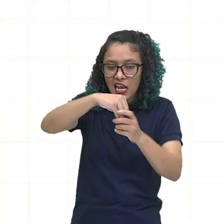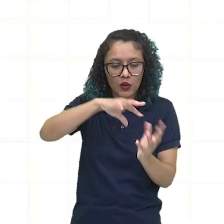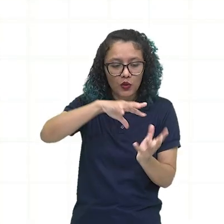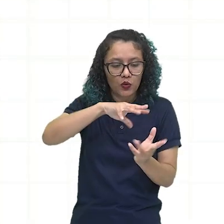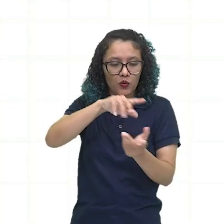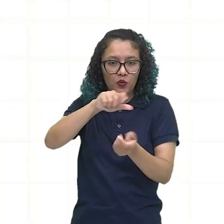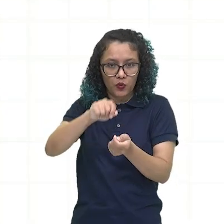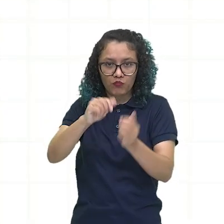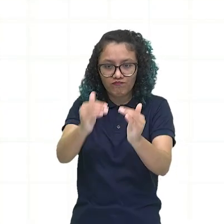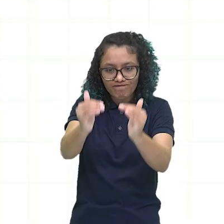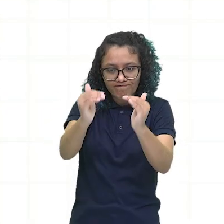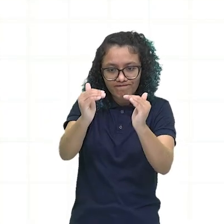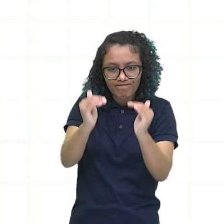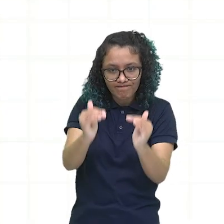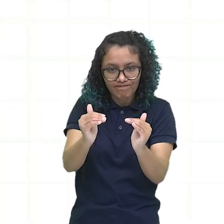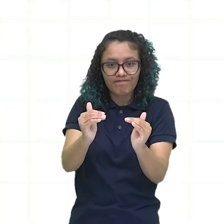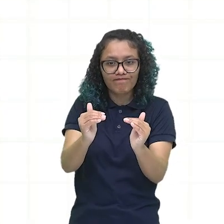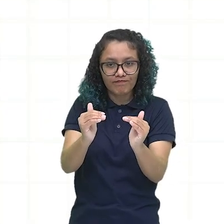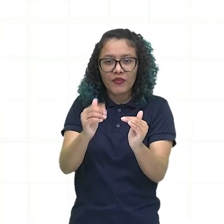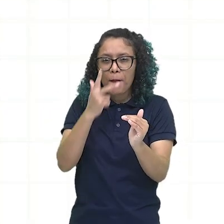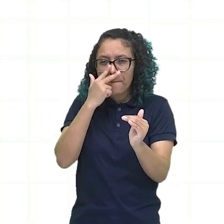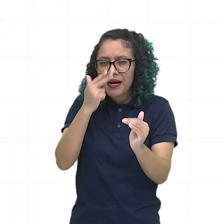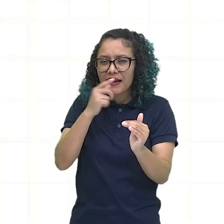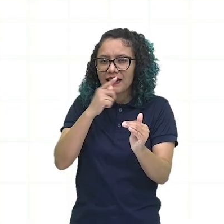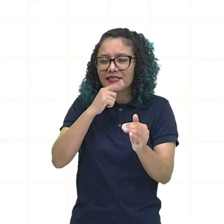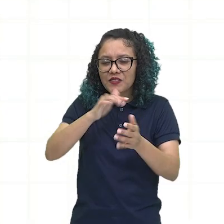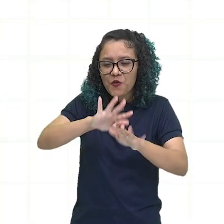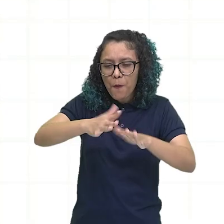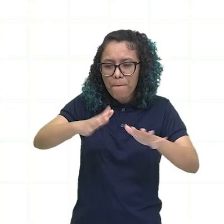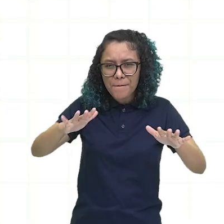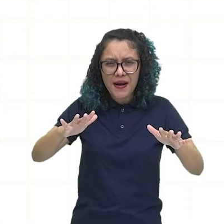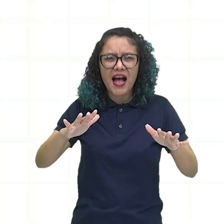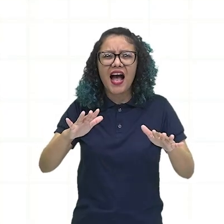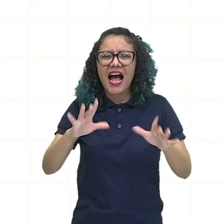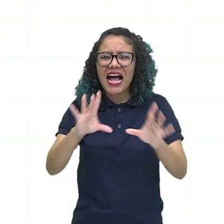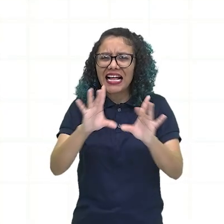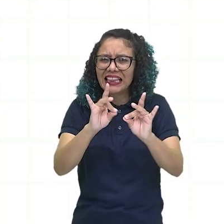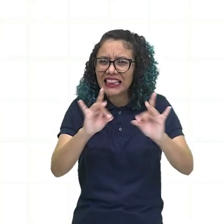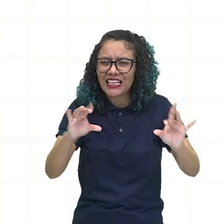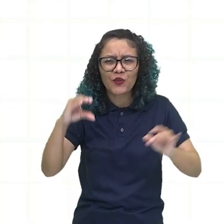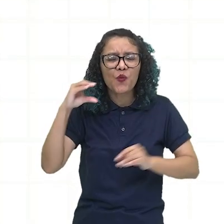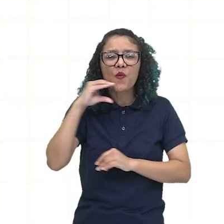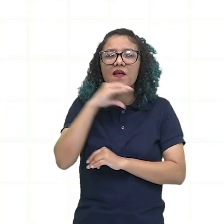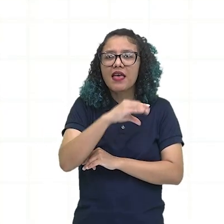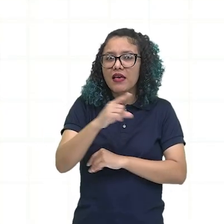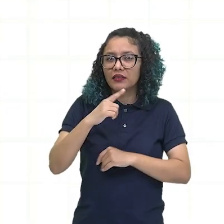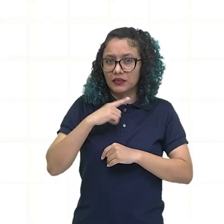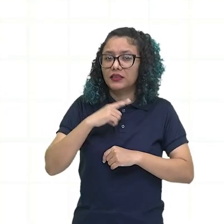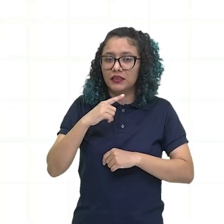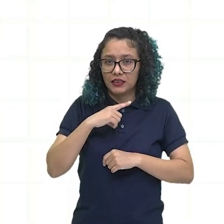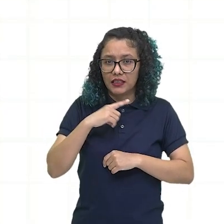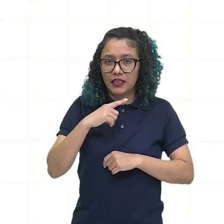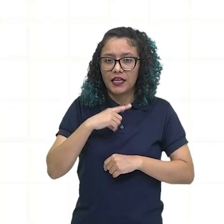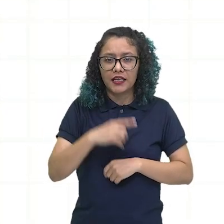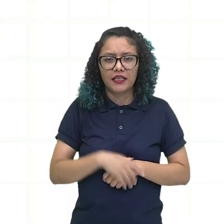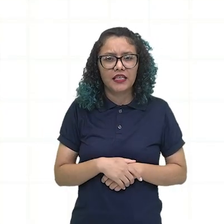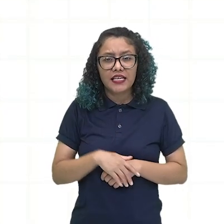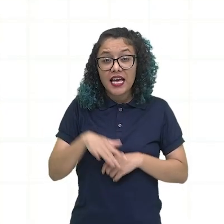Terra, né, um mar viscoso de magma quente. E aí, toda essa parte aí